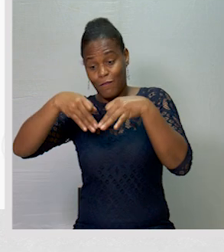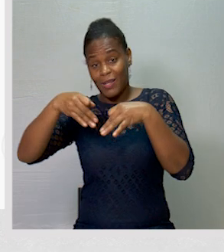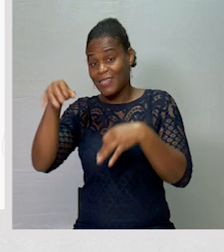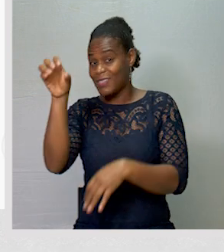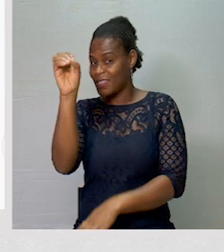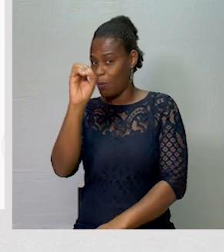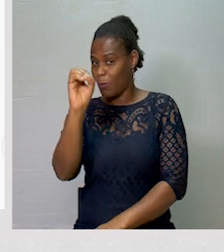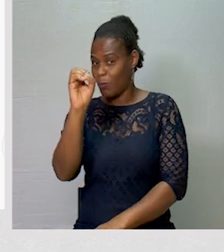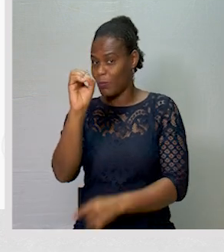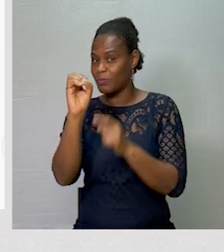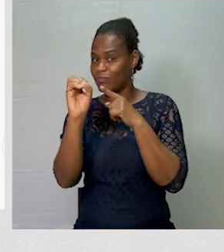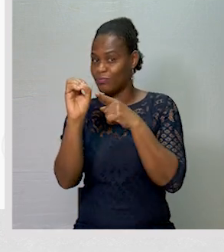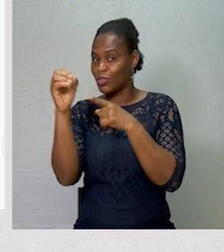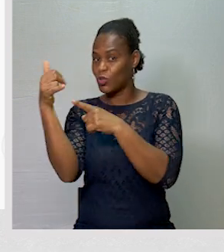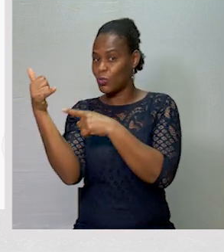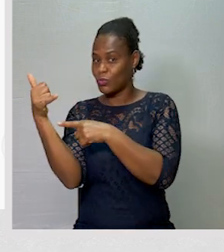em 0,